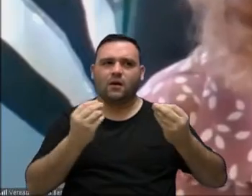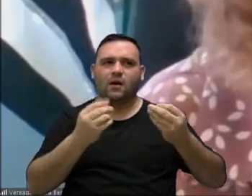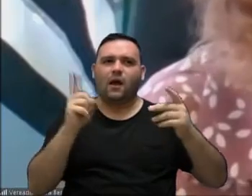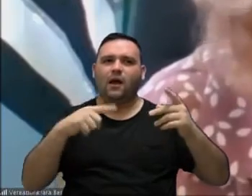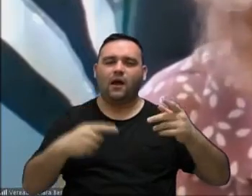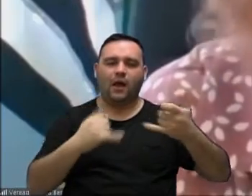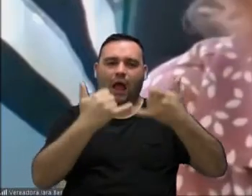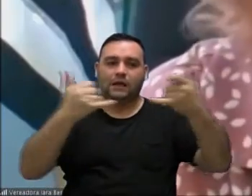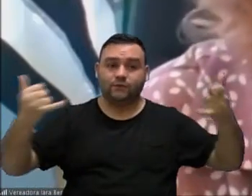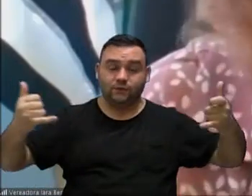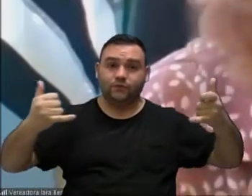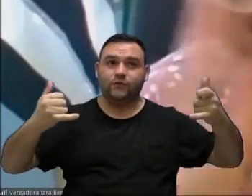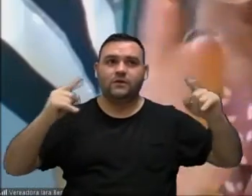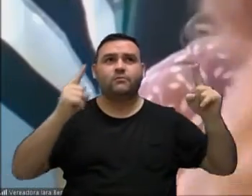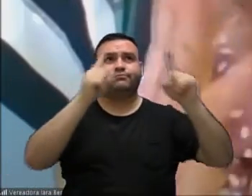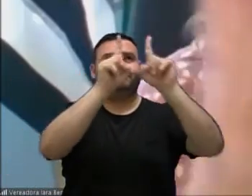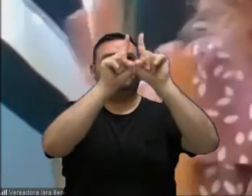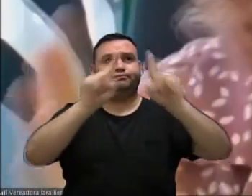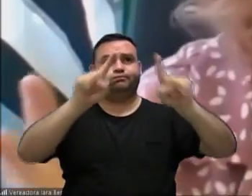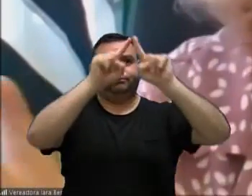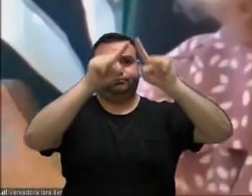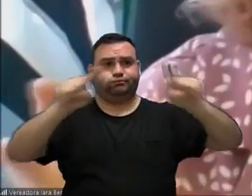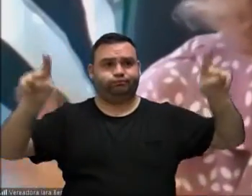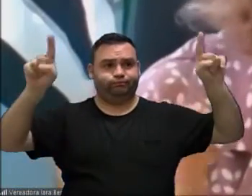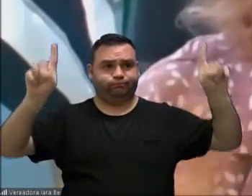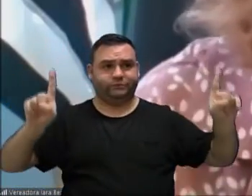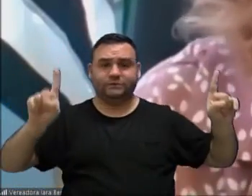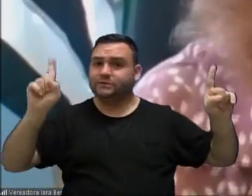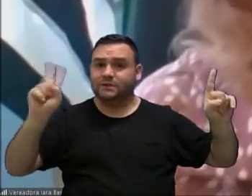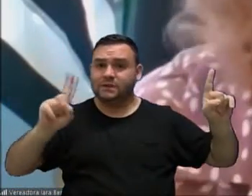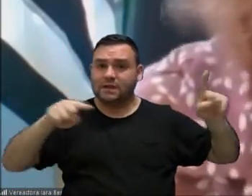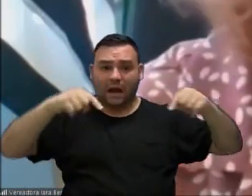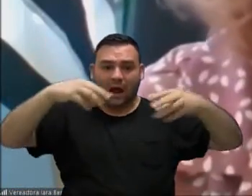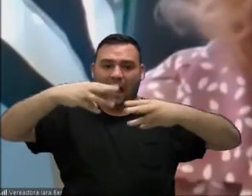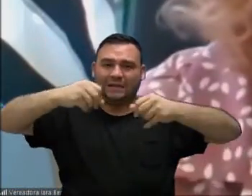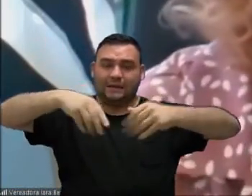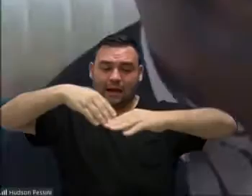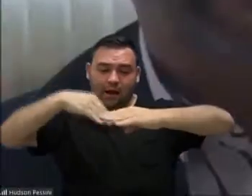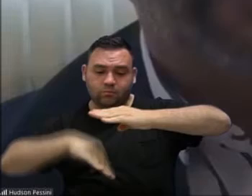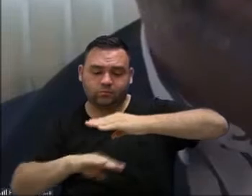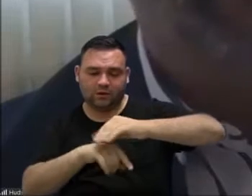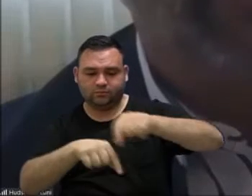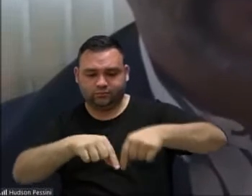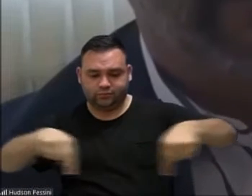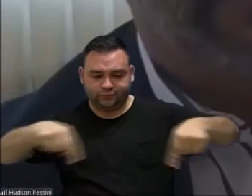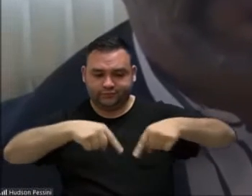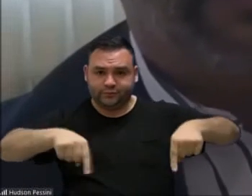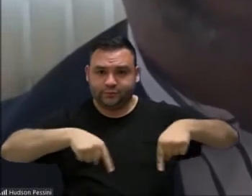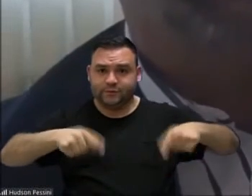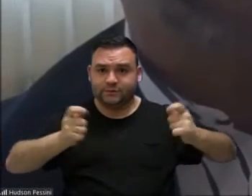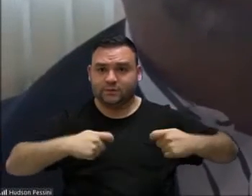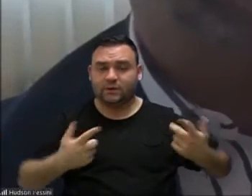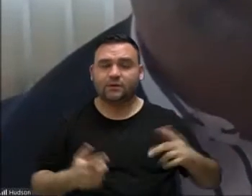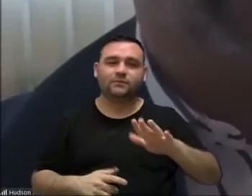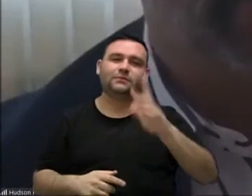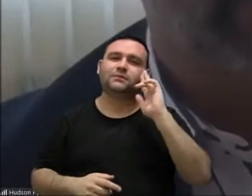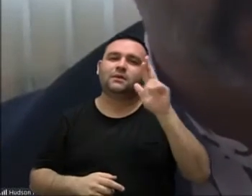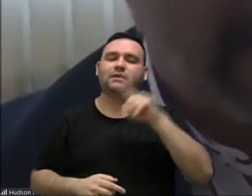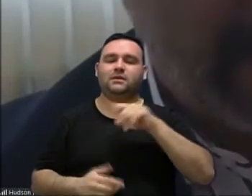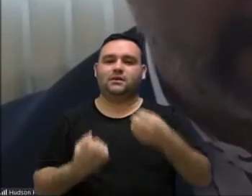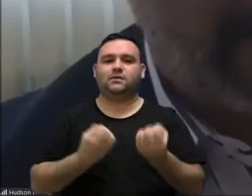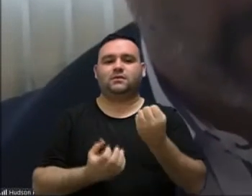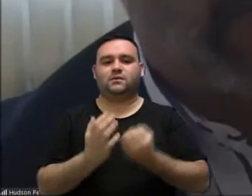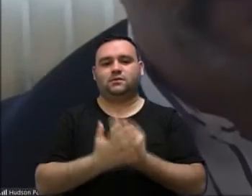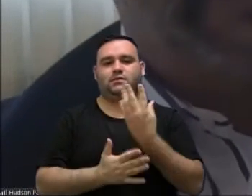com o cabeamento enterrado tem que ser um pouquinho modernizar um pouquinho as construções não é possível mas vereadora a senhora a senhora fez um